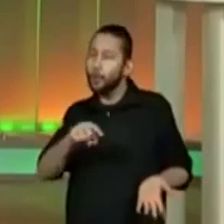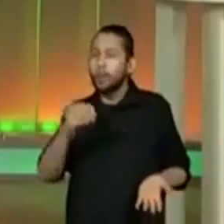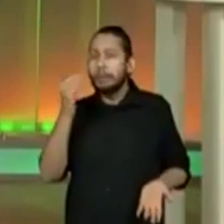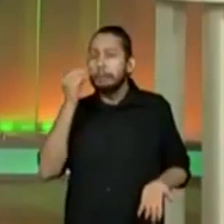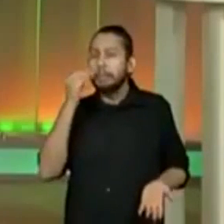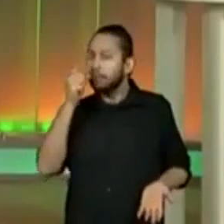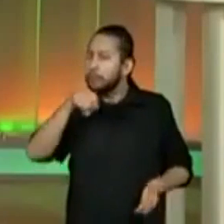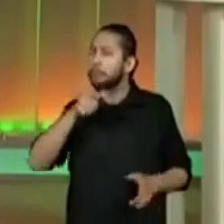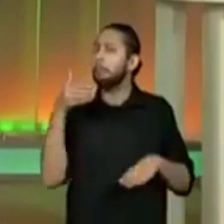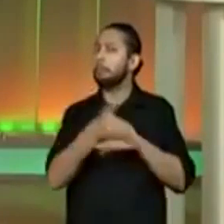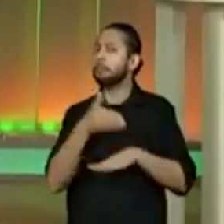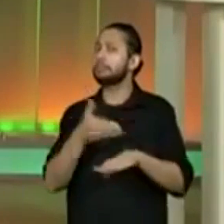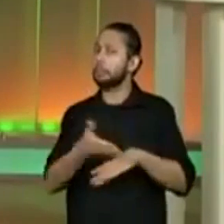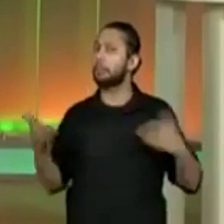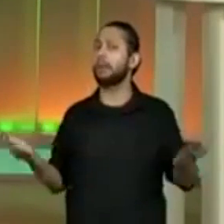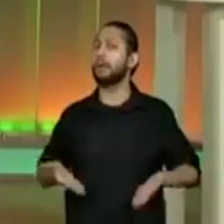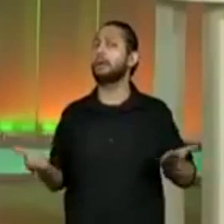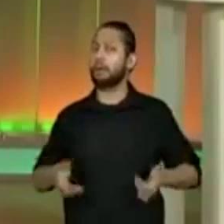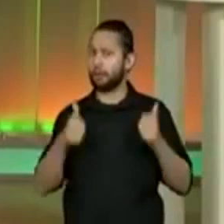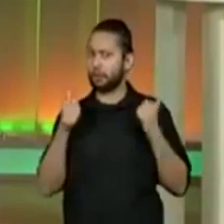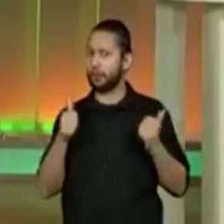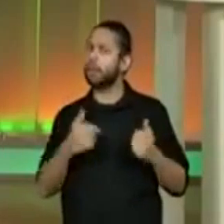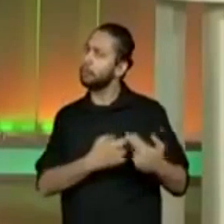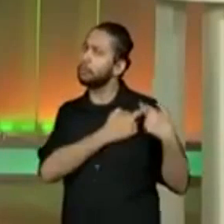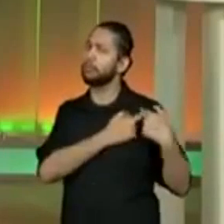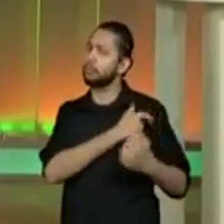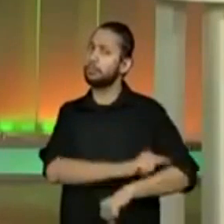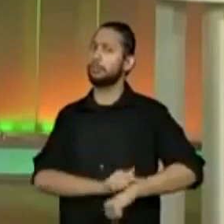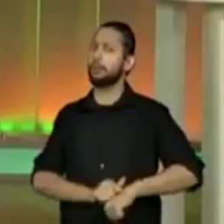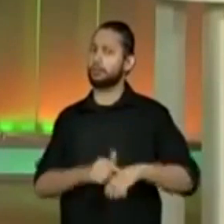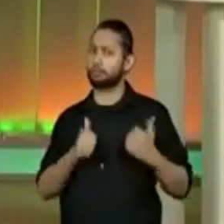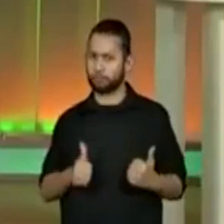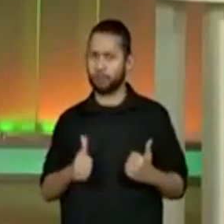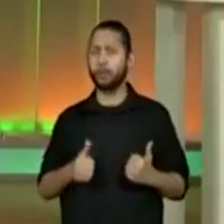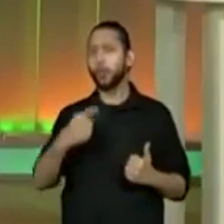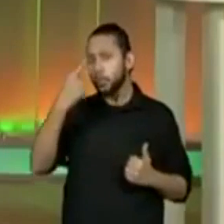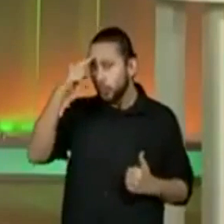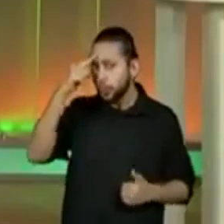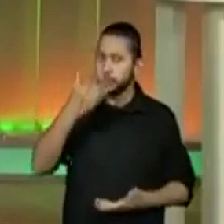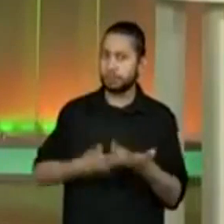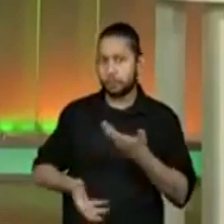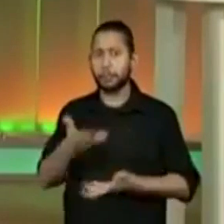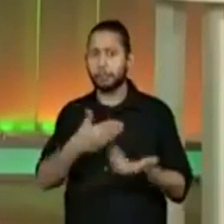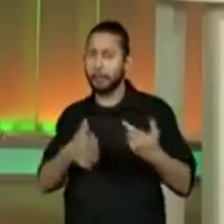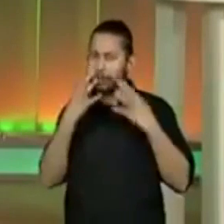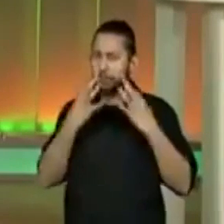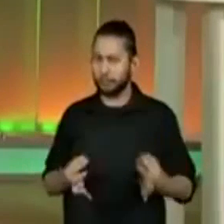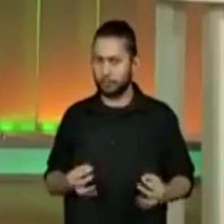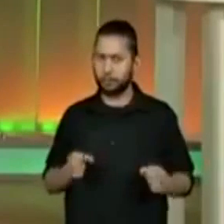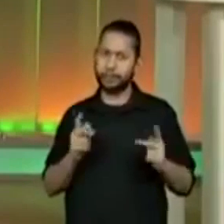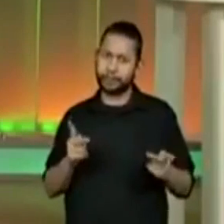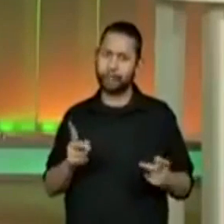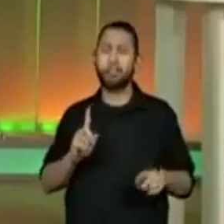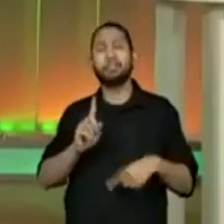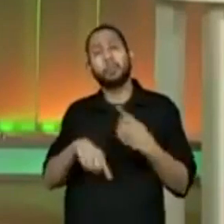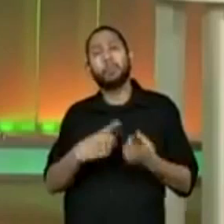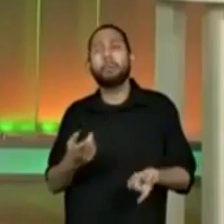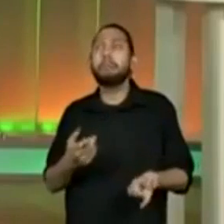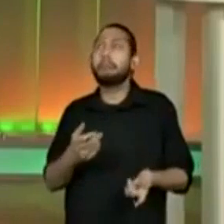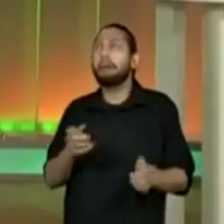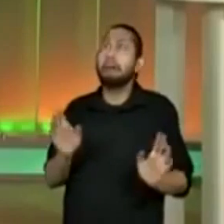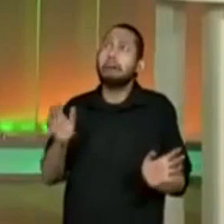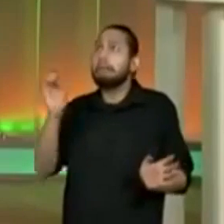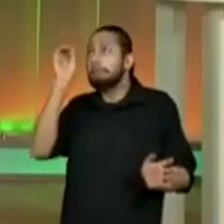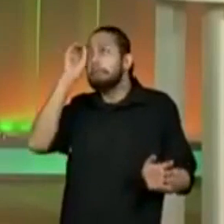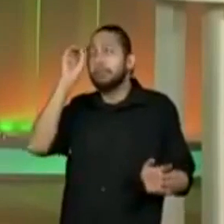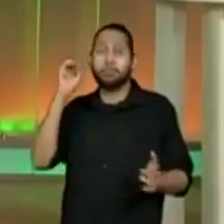que vocês participem do chat de maneira responsável, certo? Vamos tirar as dúvidas e vamos prestar atenção. Não adianta depois no final falar que não entendeu